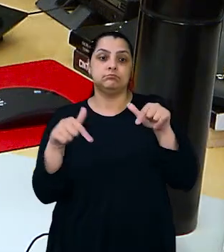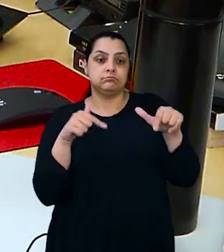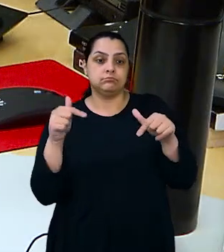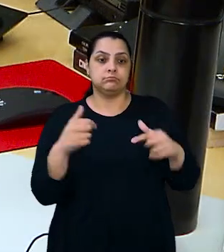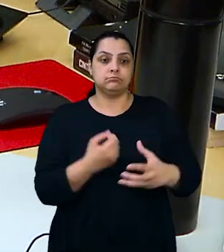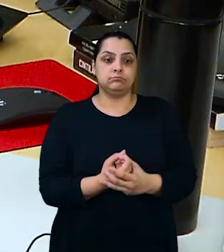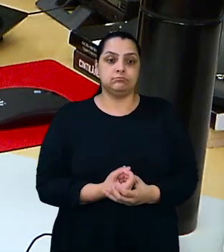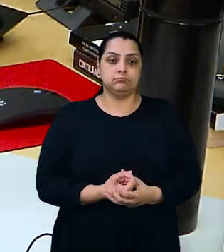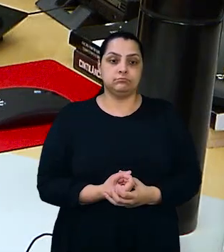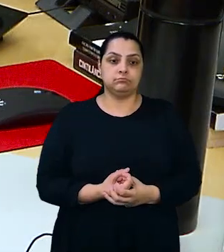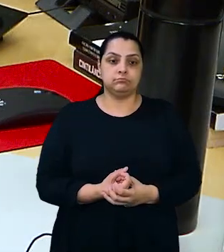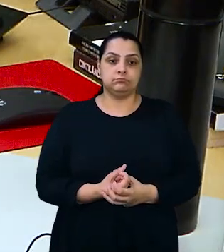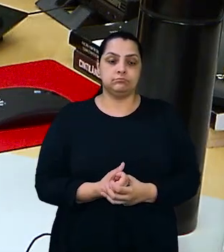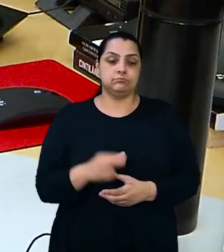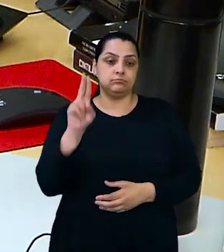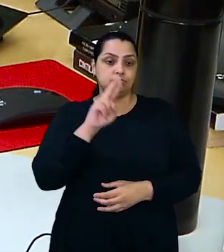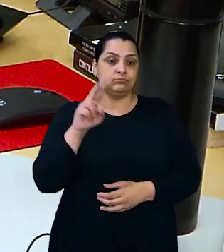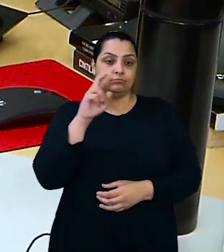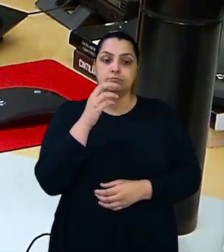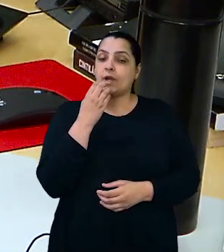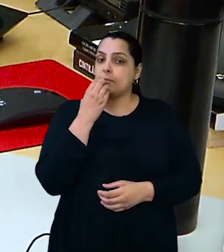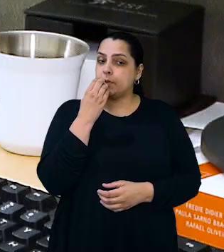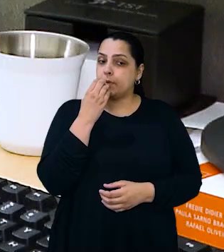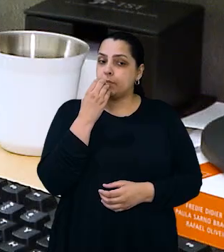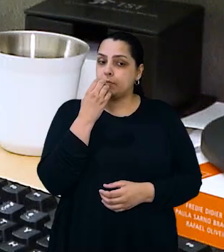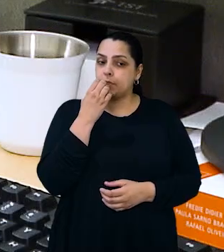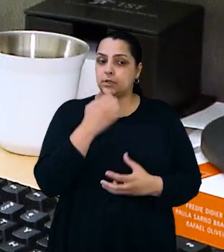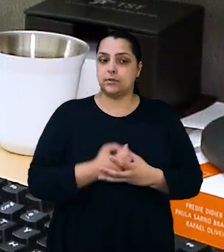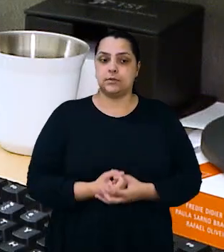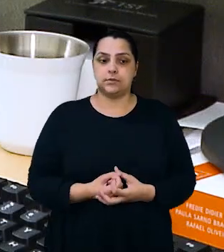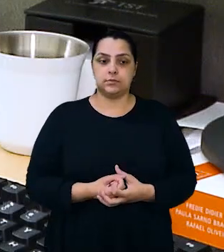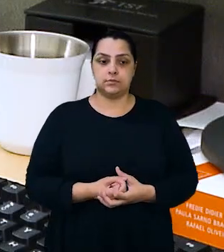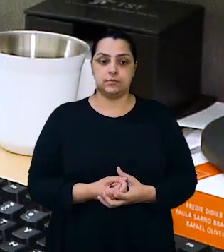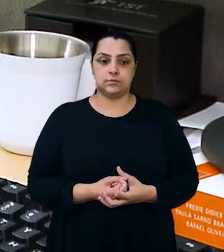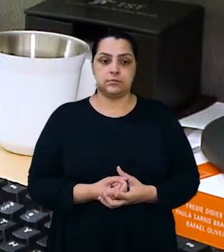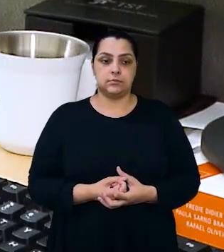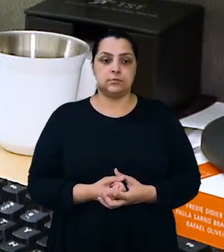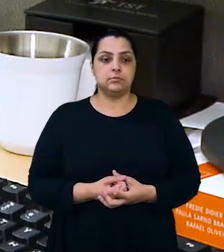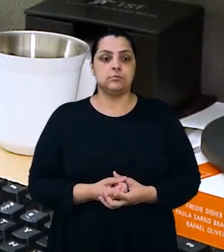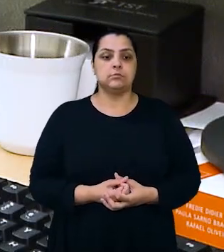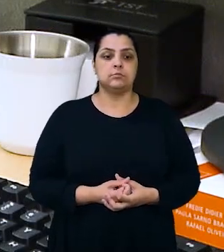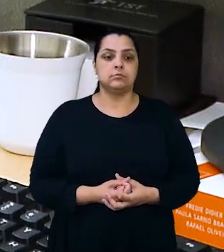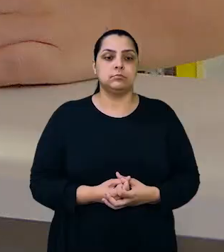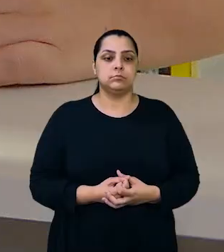trabalho, uso um pouco meu rádio. IFP Cordeiro na escuta?